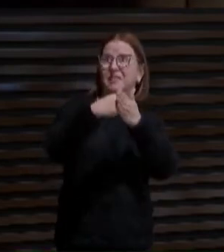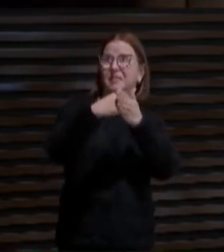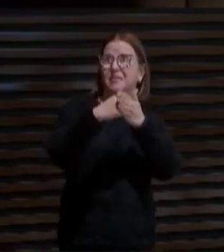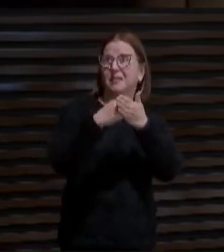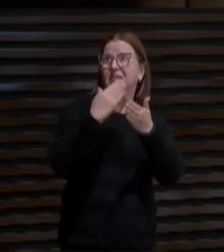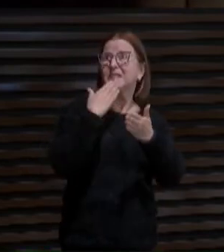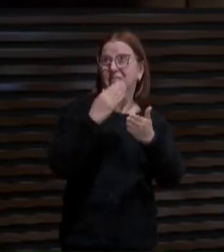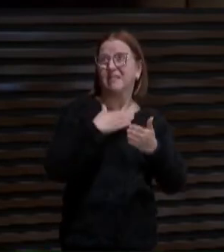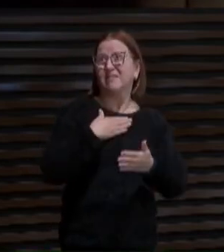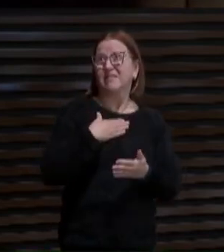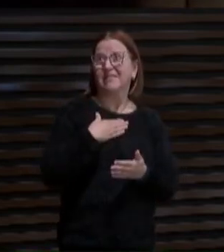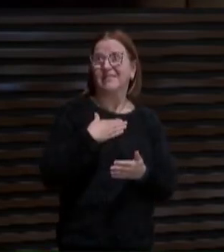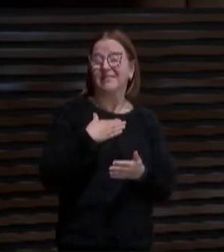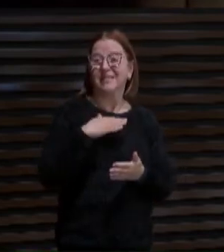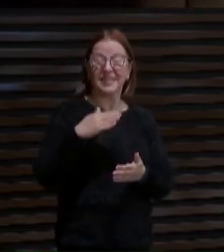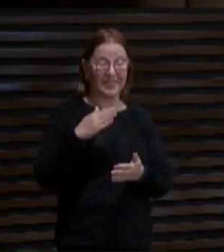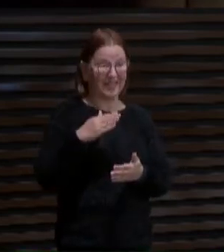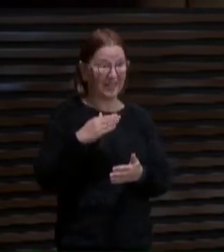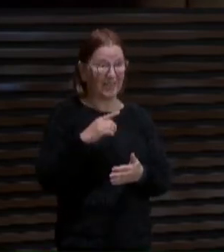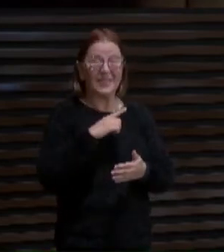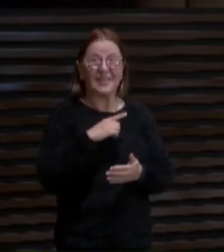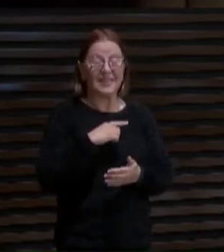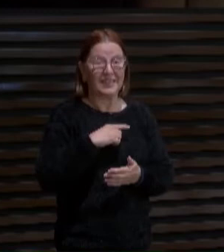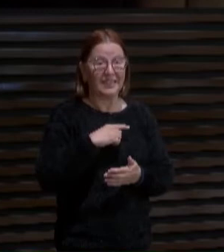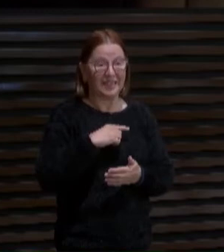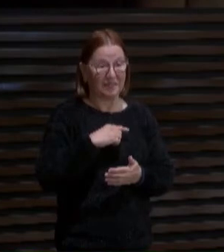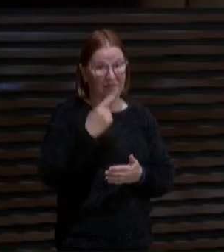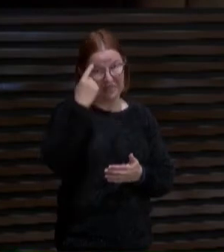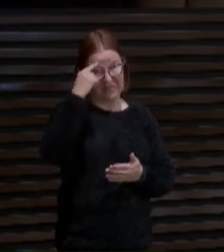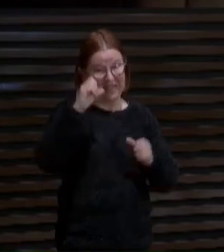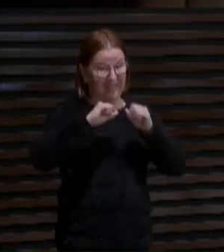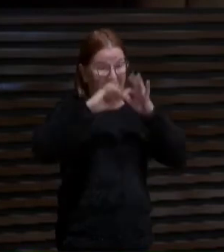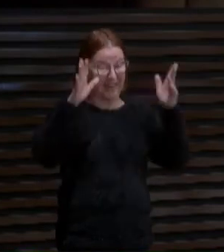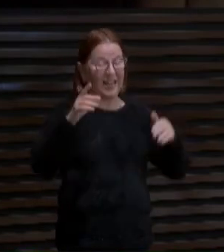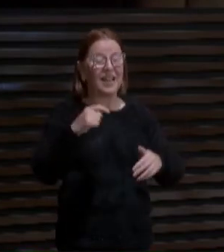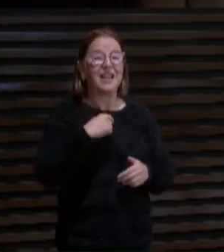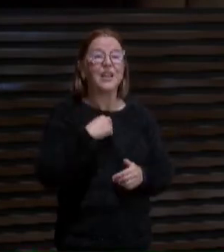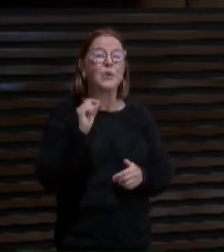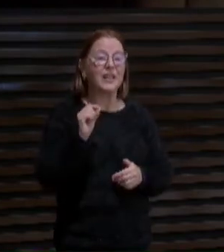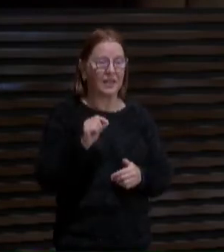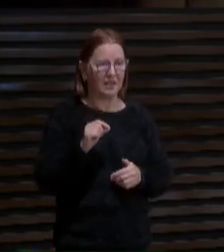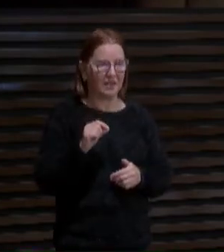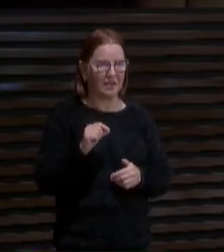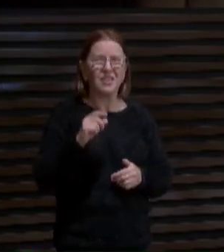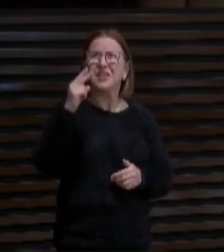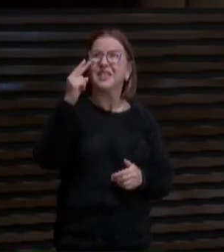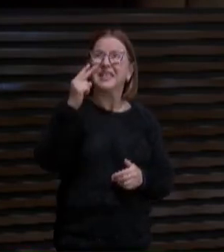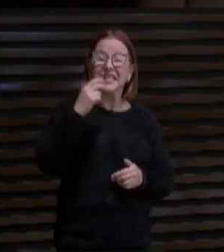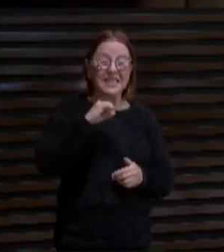uma ideia Clara de quem sou vê por ti mesmo se fiz alguma coisa errada e então